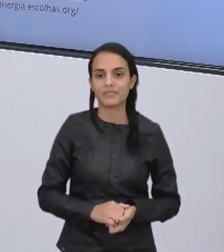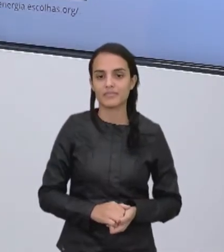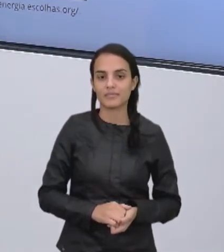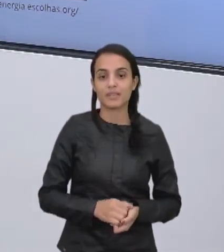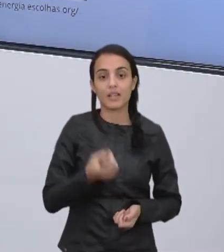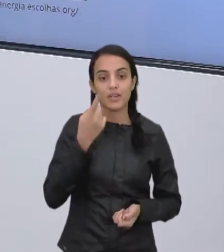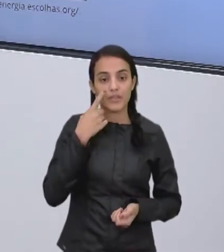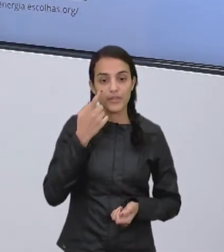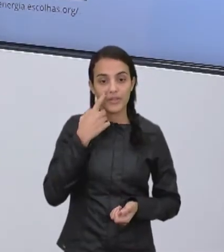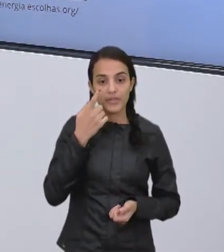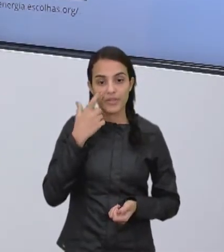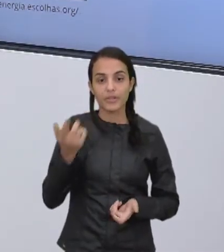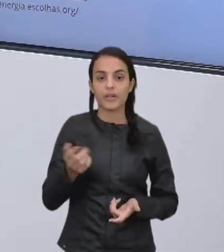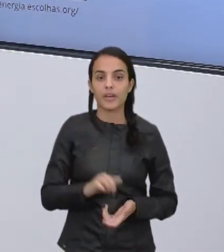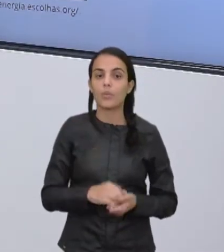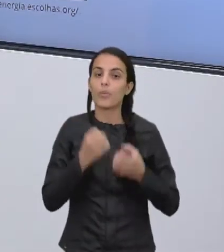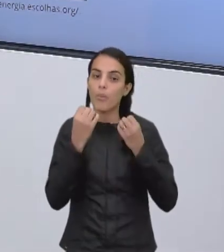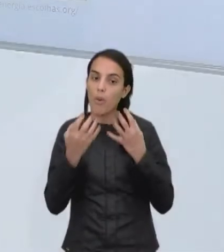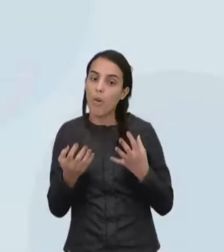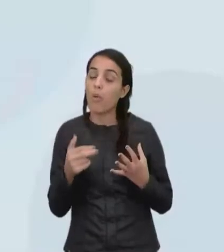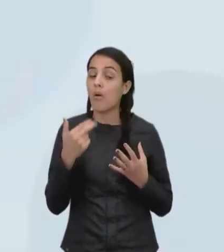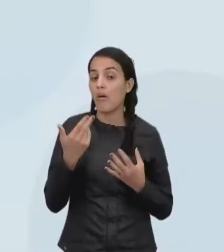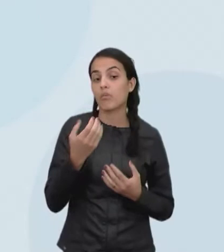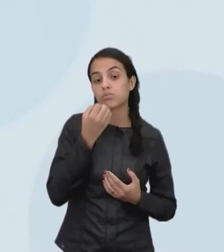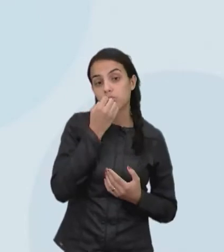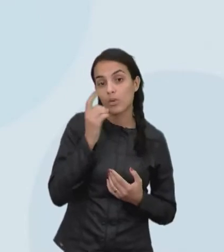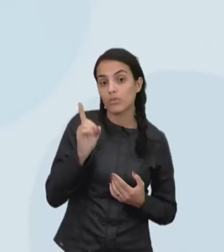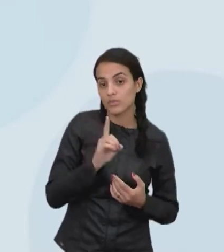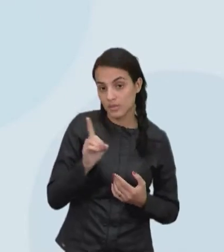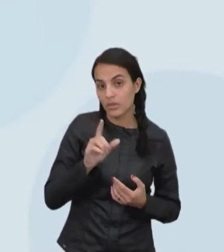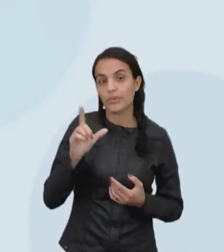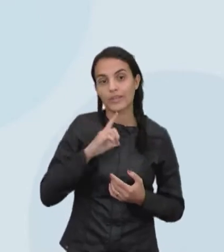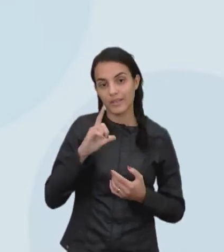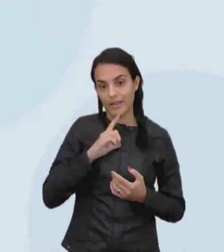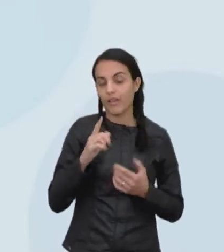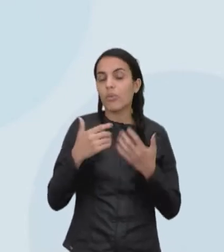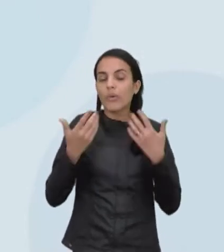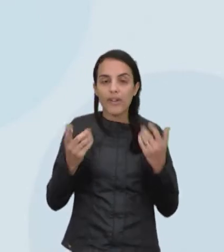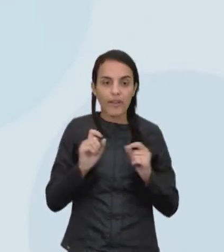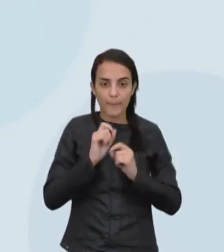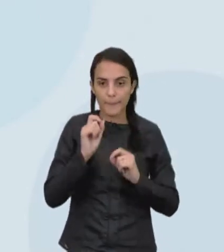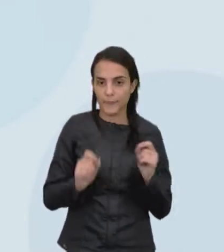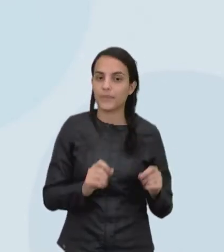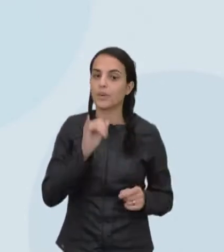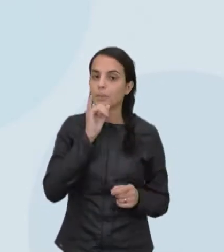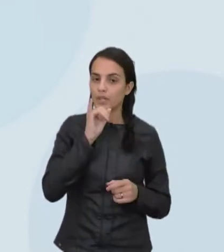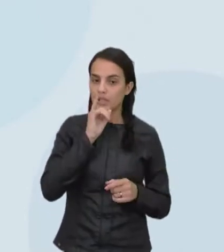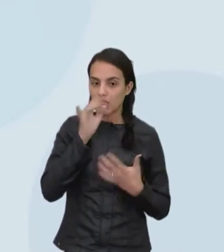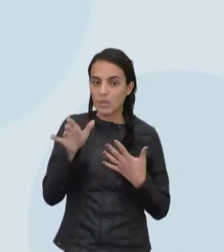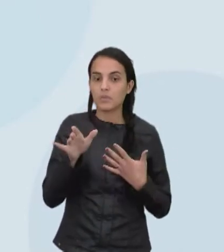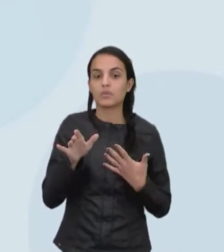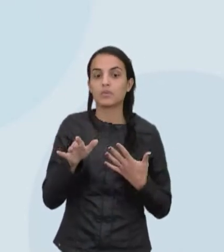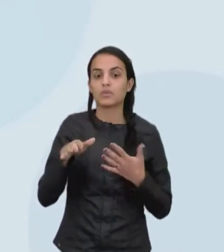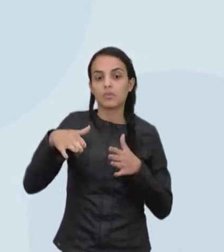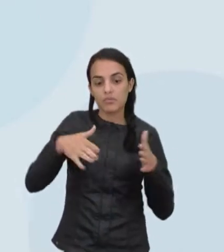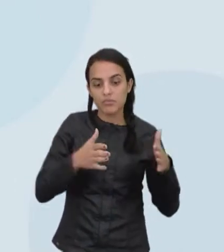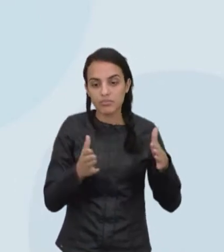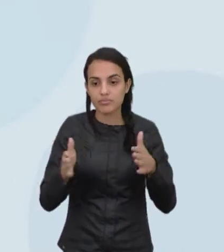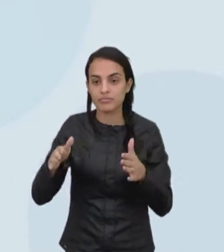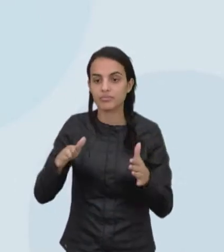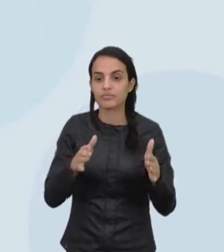vamos ver aqui as vantagens e desvantagens que tem aí das hidrelétricas. Ó, mexer no curso de um rio